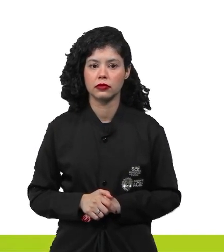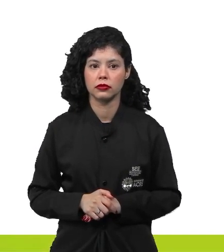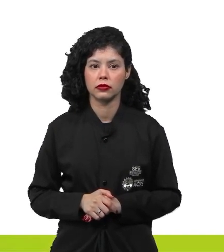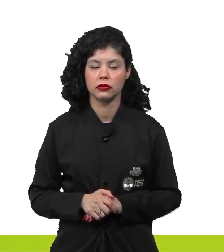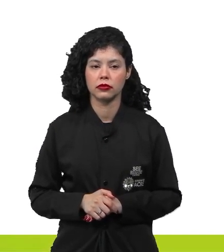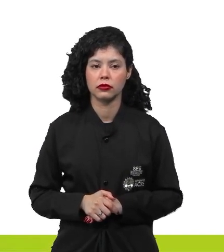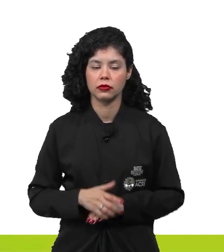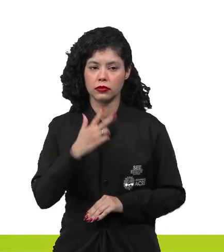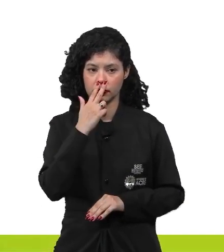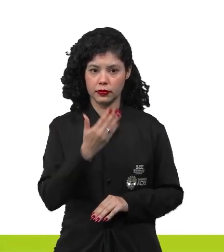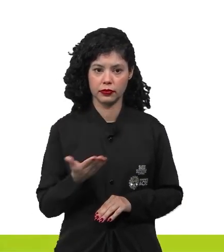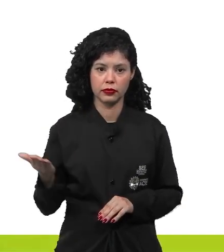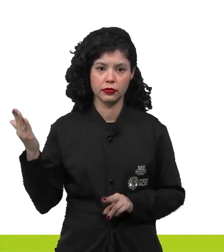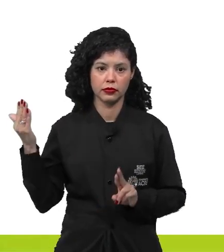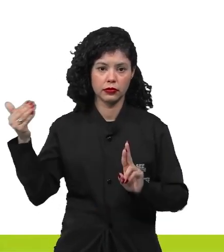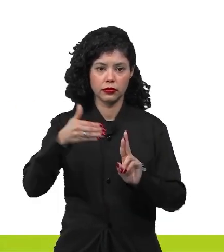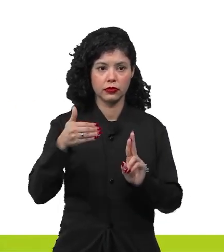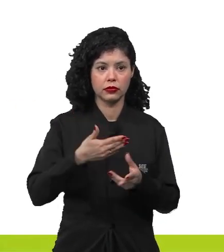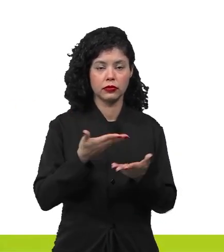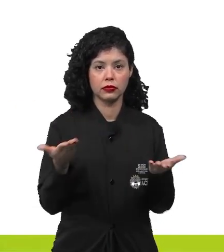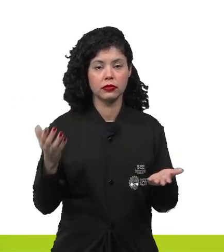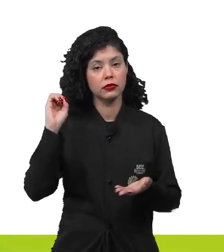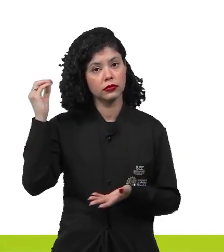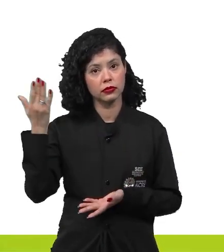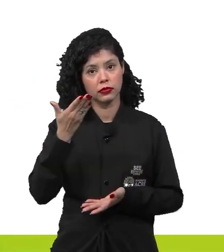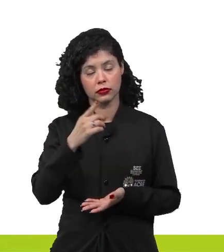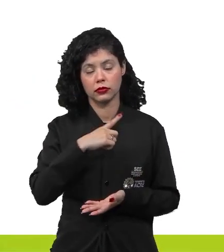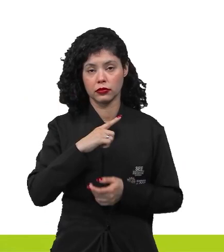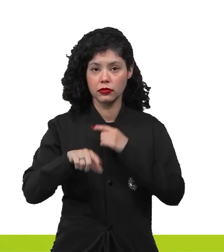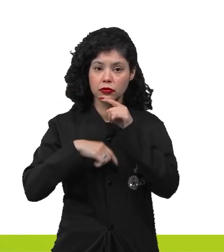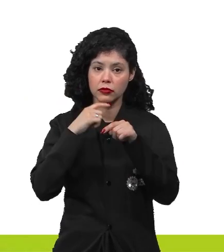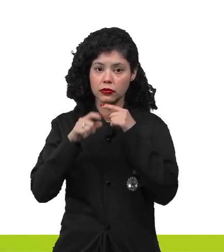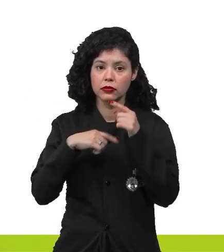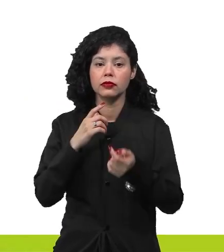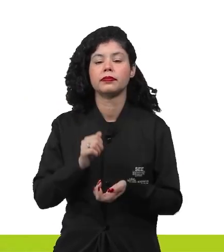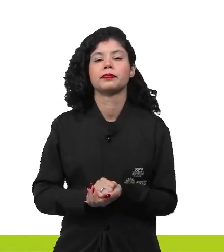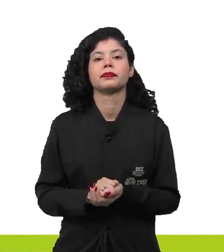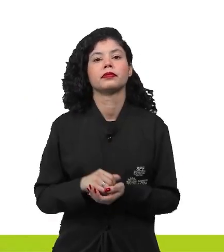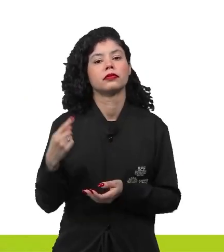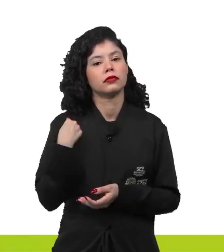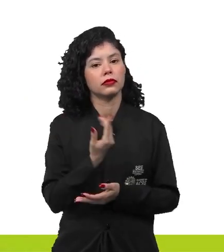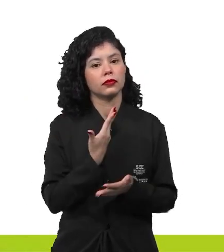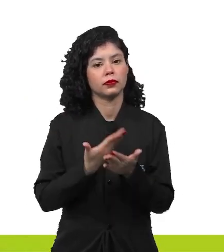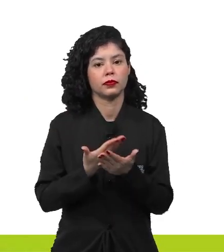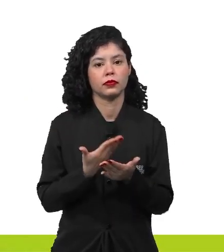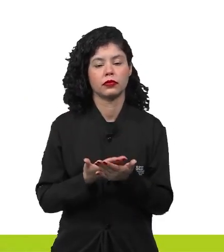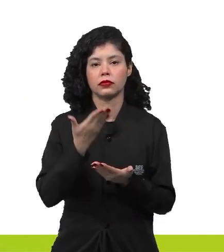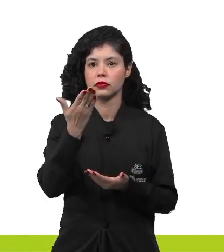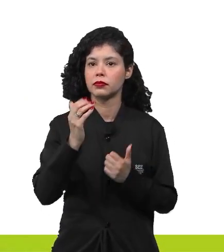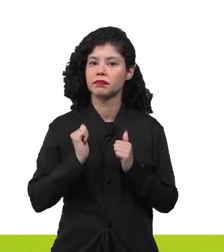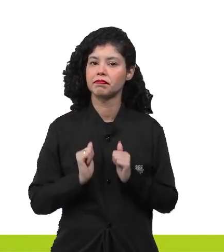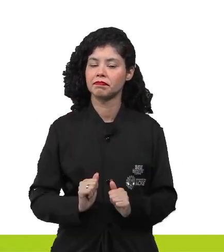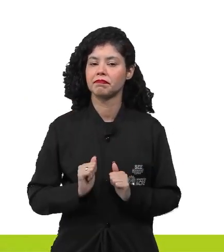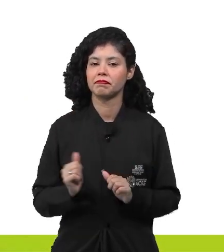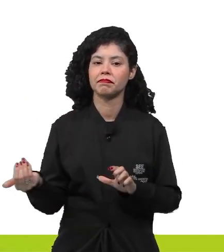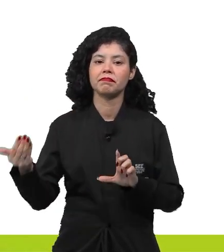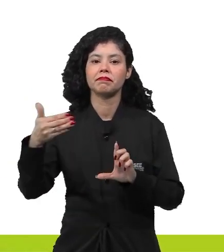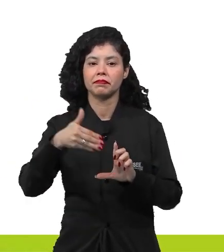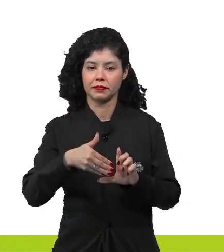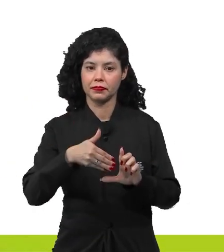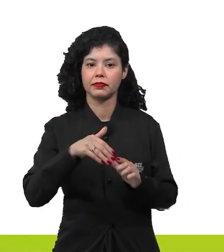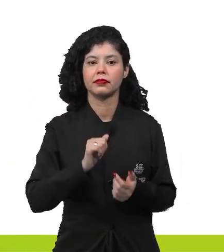Aqui apareceram as nossas referências. Caso você tenha alguma dúvida em relação à nossa aula de hoje, você pode